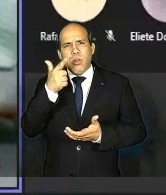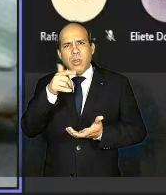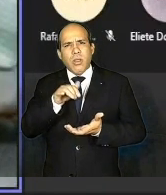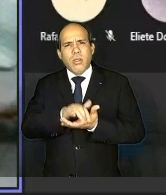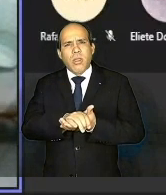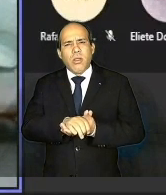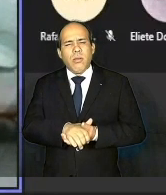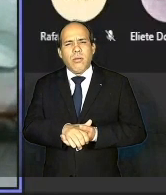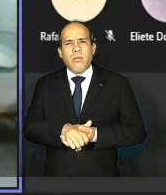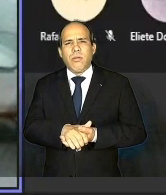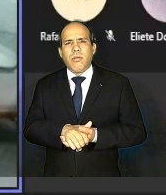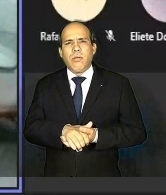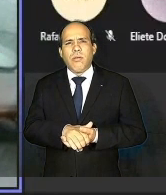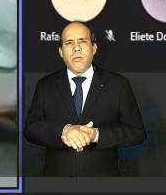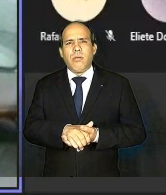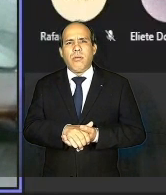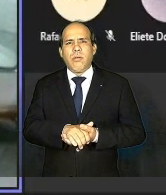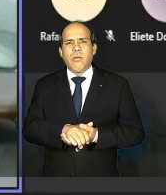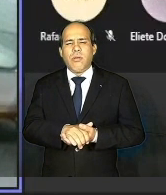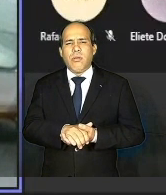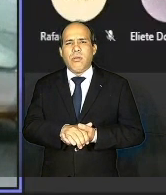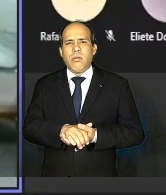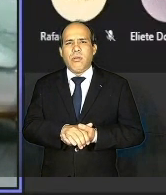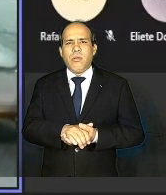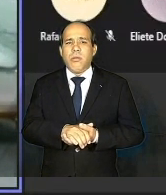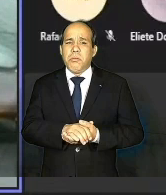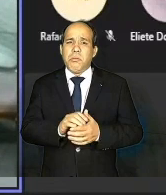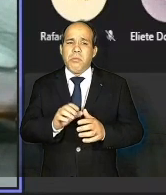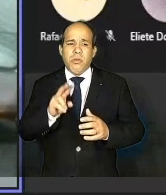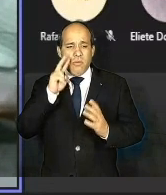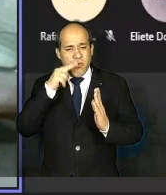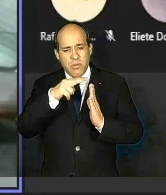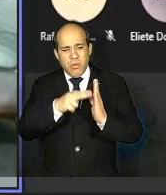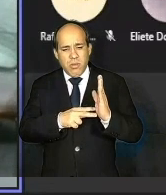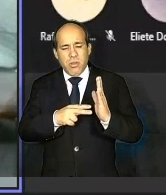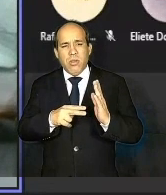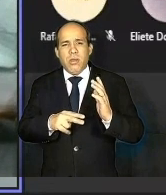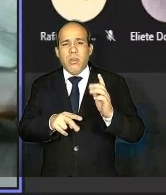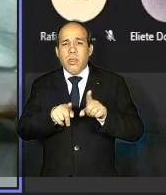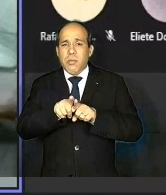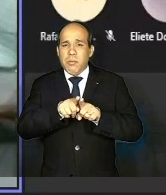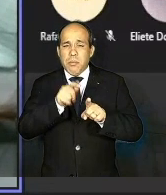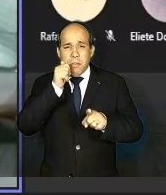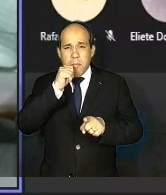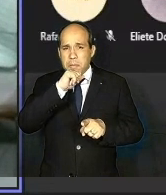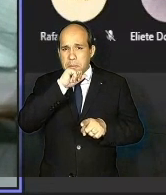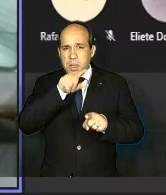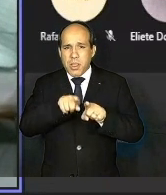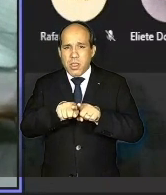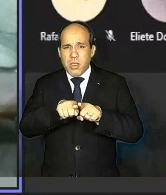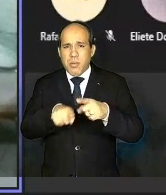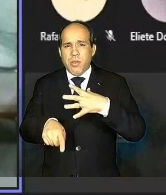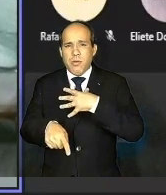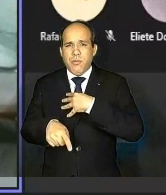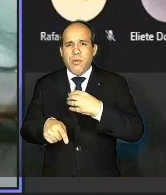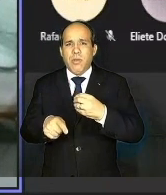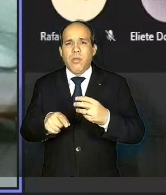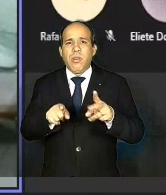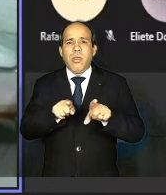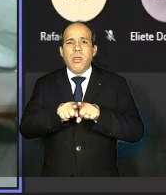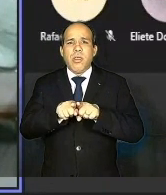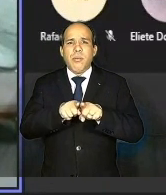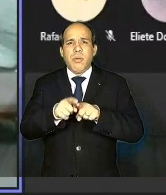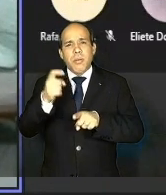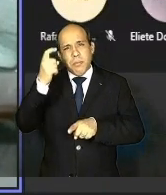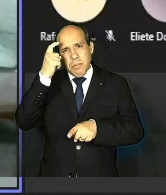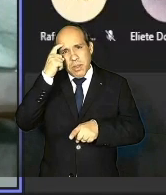Maria é a esposa, né? Acho que nem tem, às vezes filha. Não tinha, né? Podemos conferir, mas o que eu li é mãe, irmão